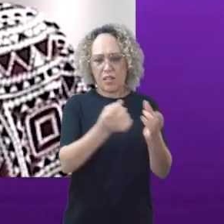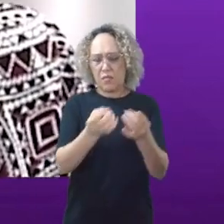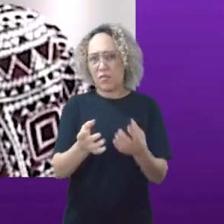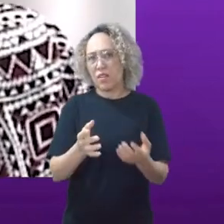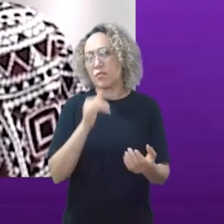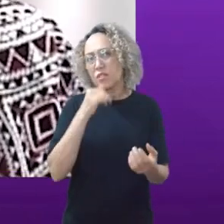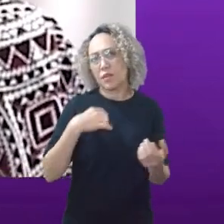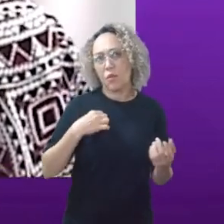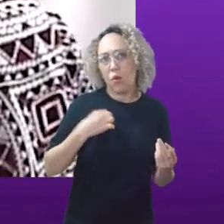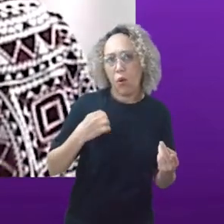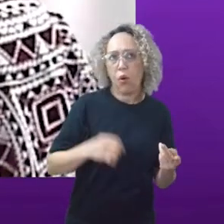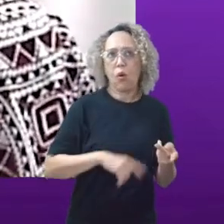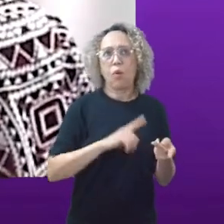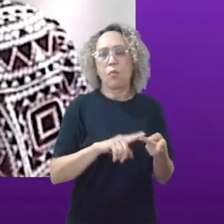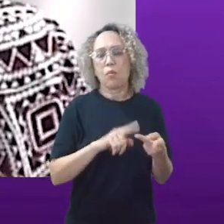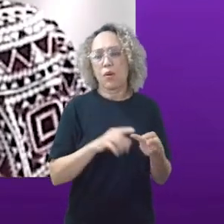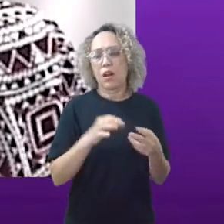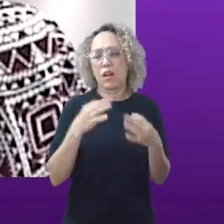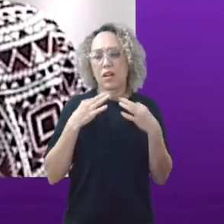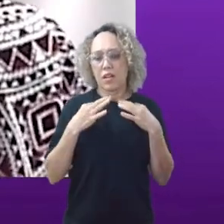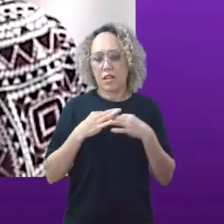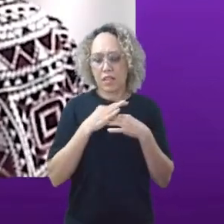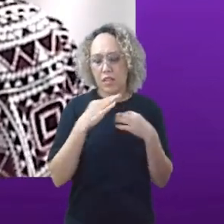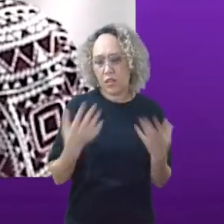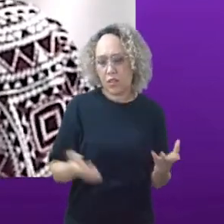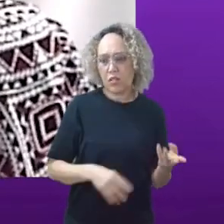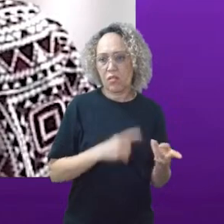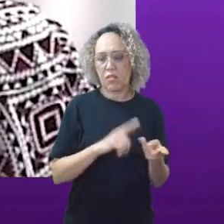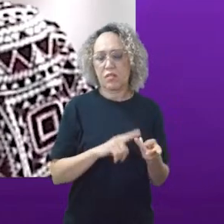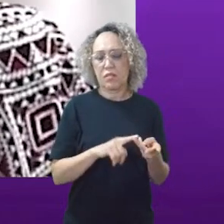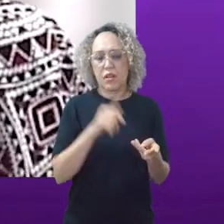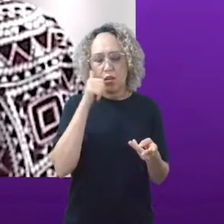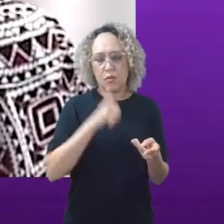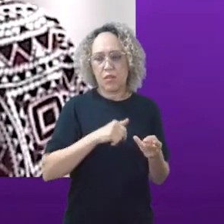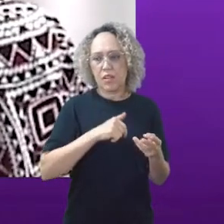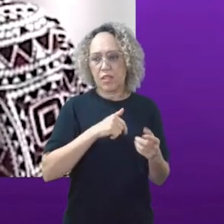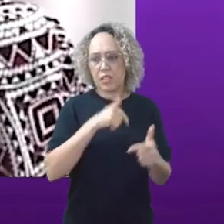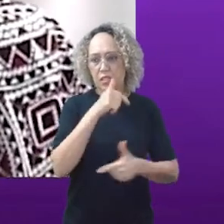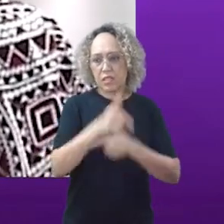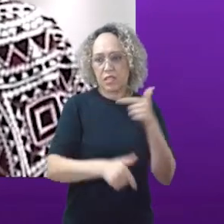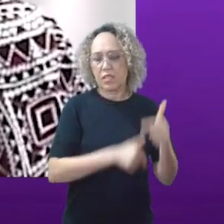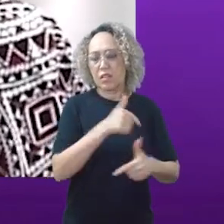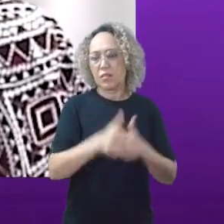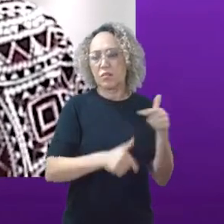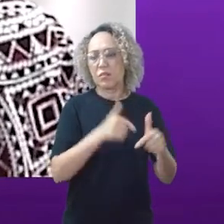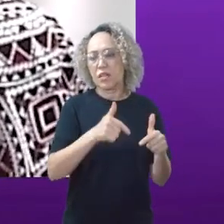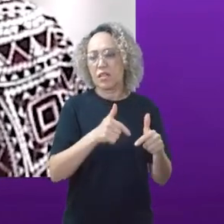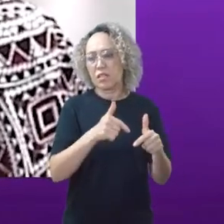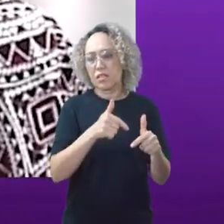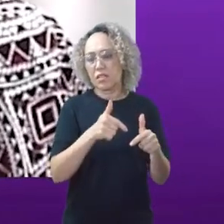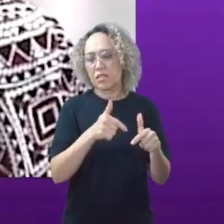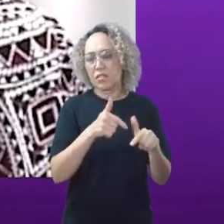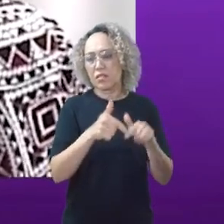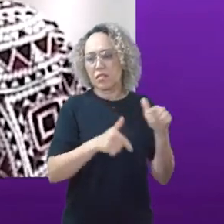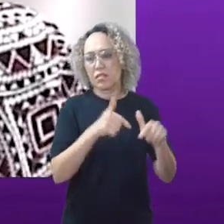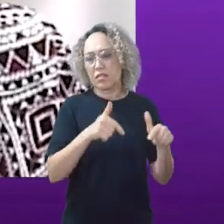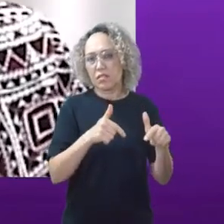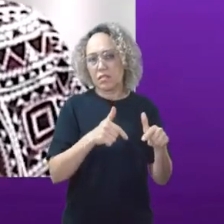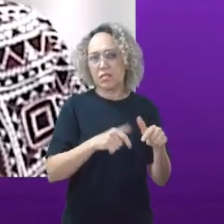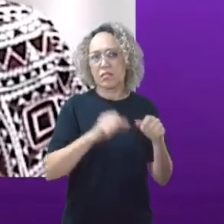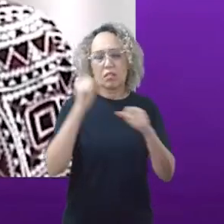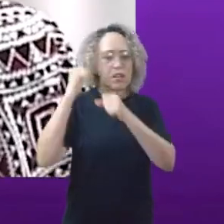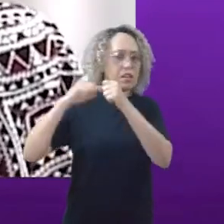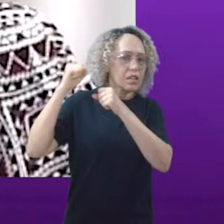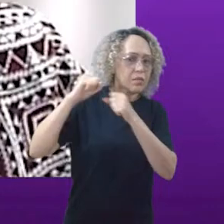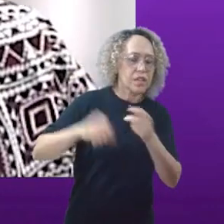de acessório. A gente vai trabalhar e encontrar mulheres em serviços que envolvem